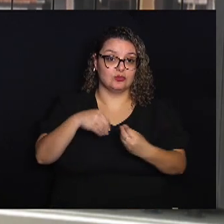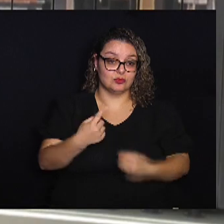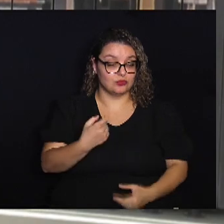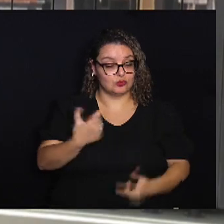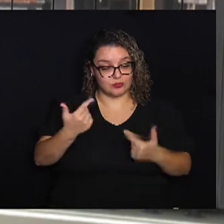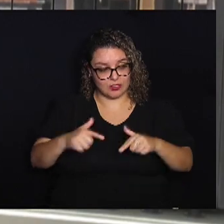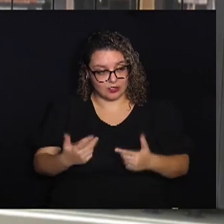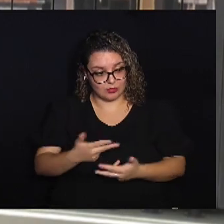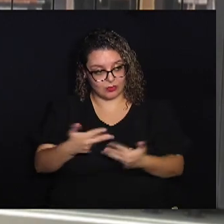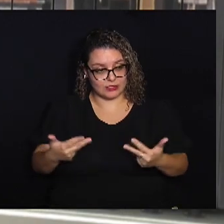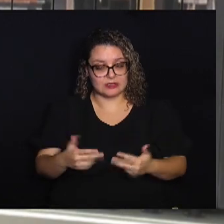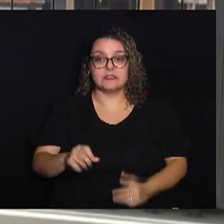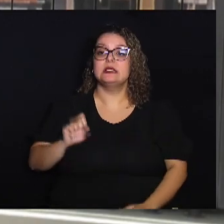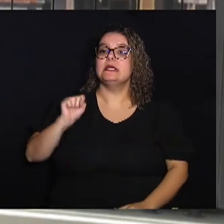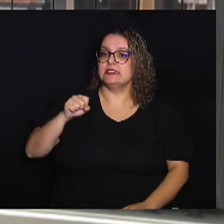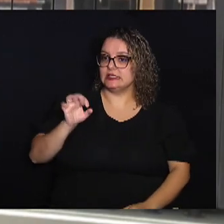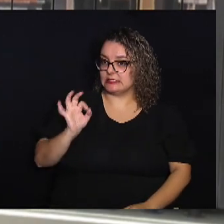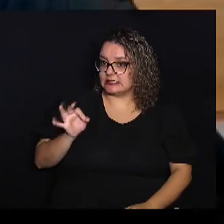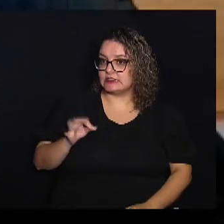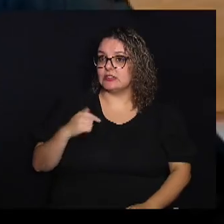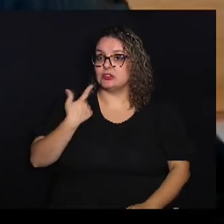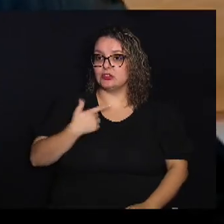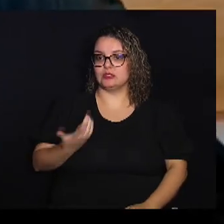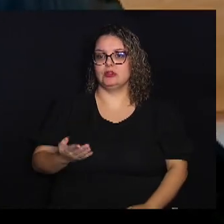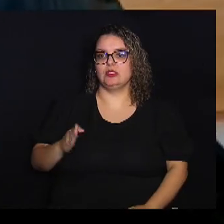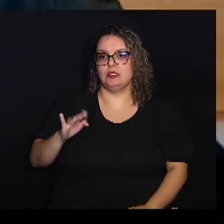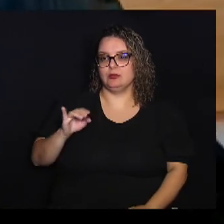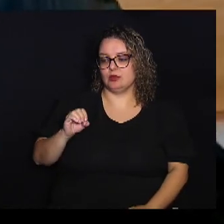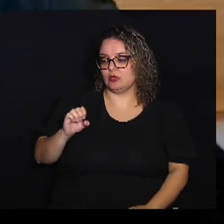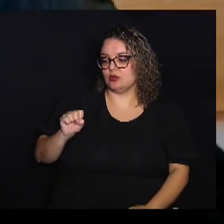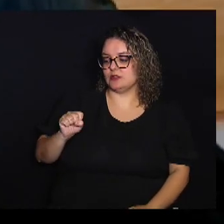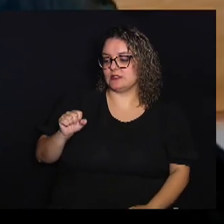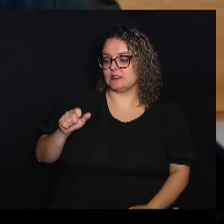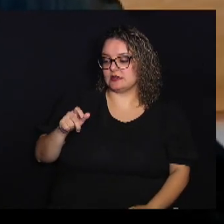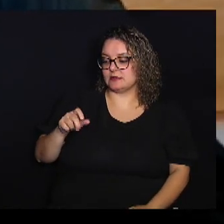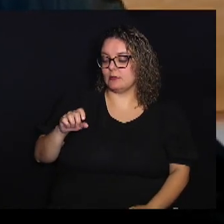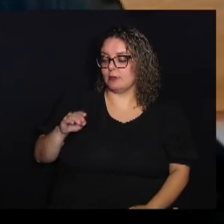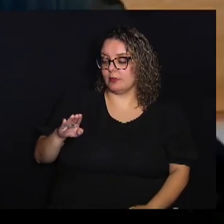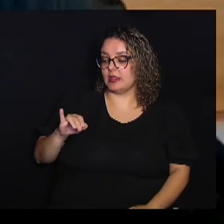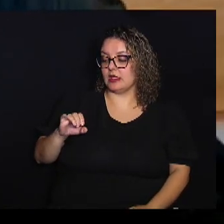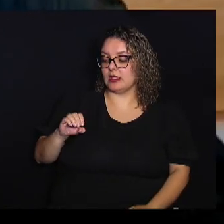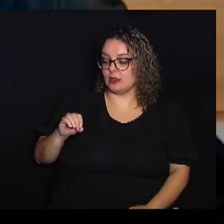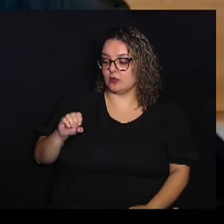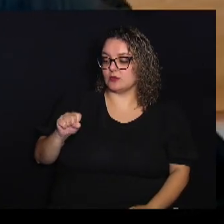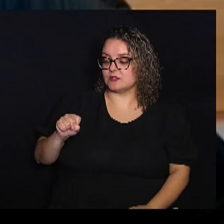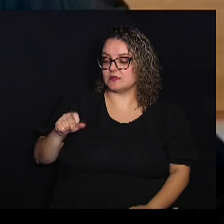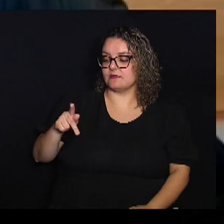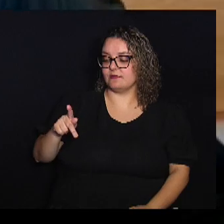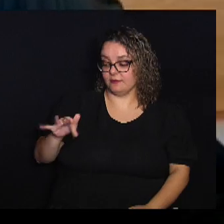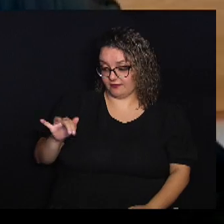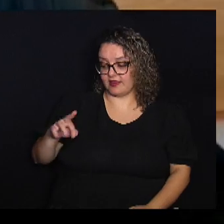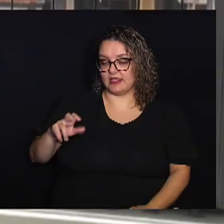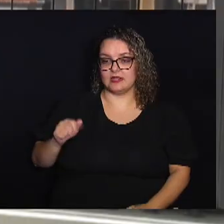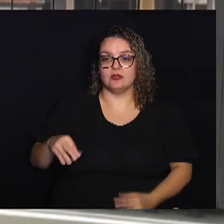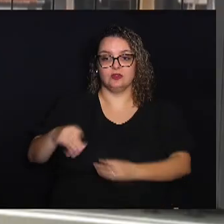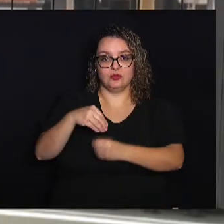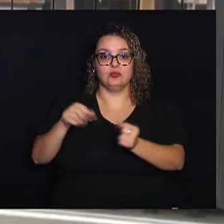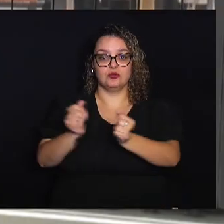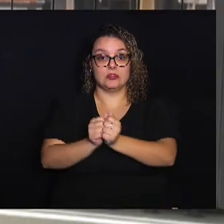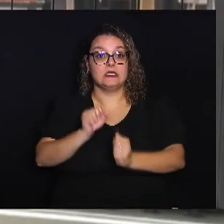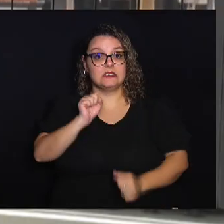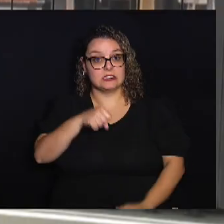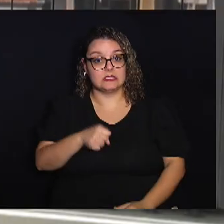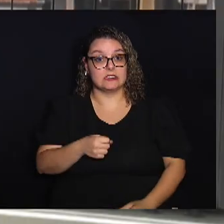né? Exatamente. A gente chama de biosfera, né? Onde tudo entra numa grande interação. Sim. E aí a gente vai ter